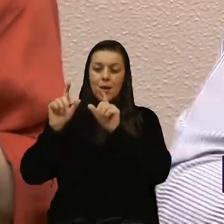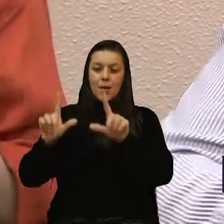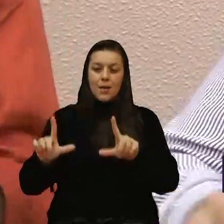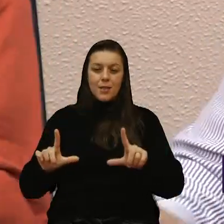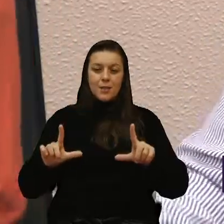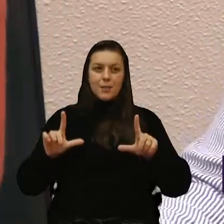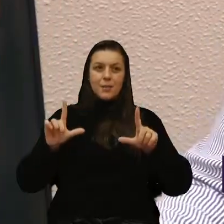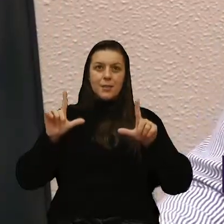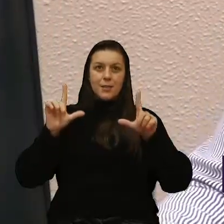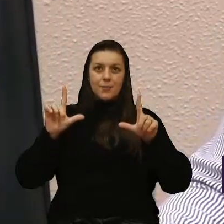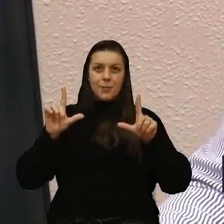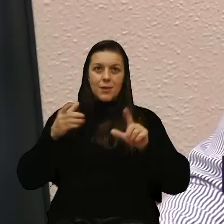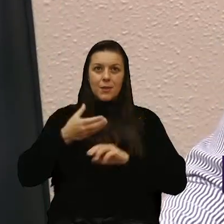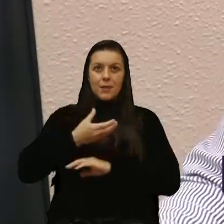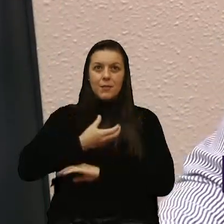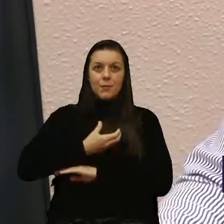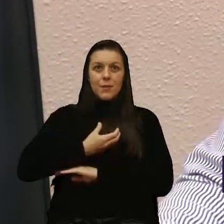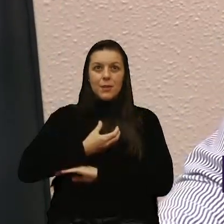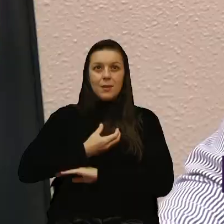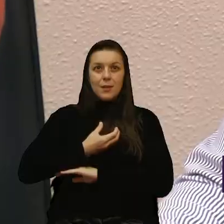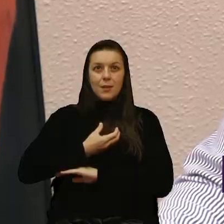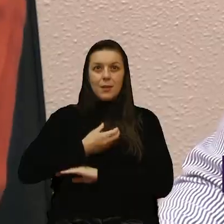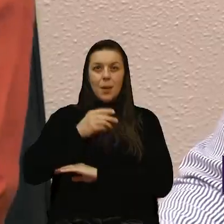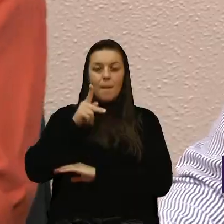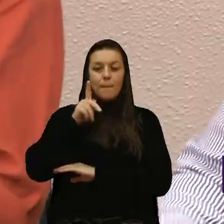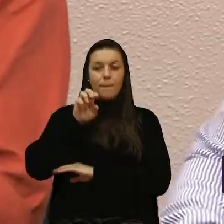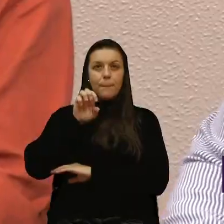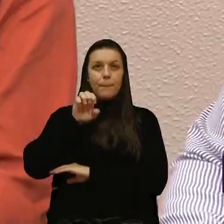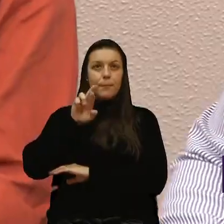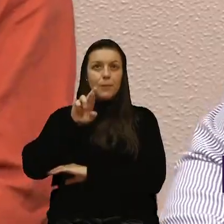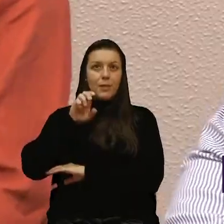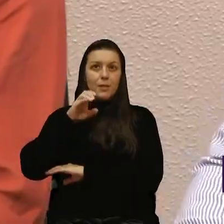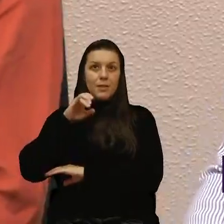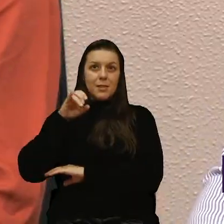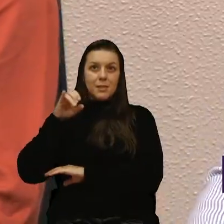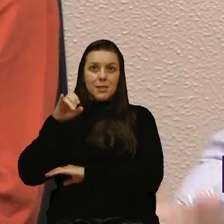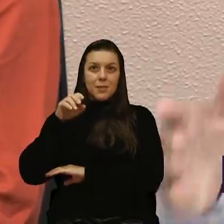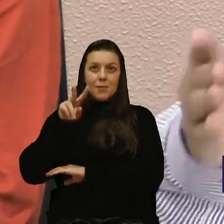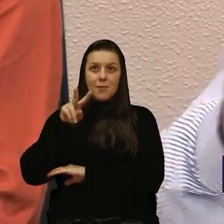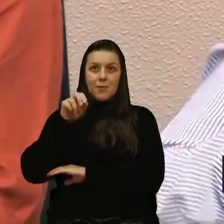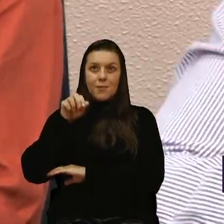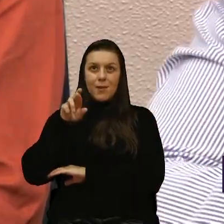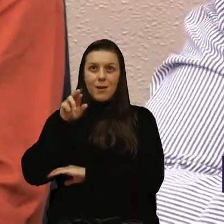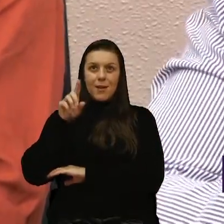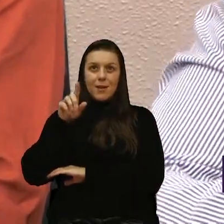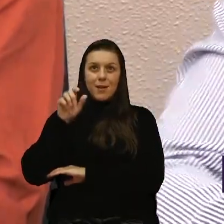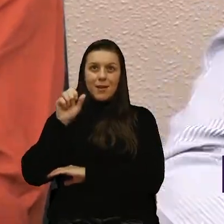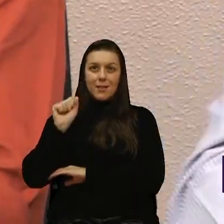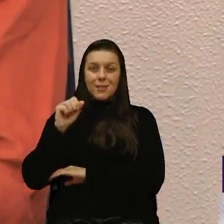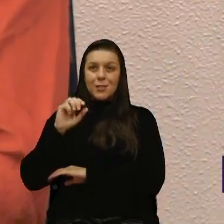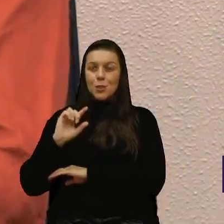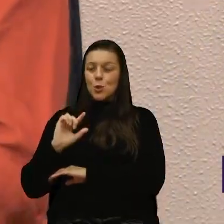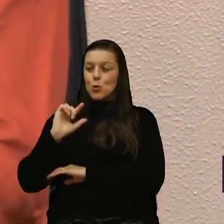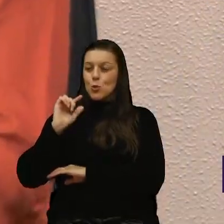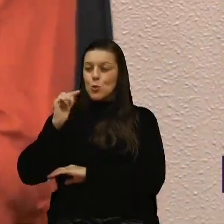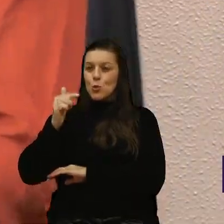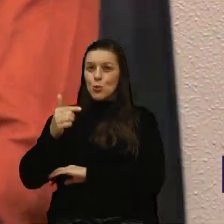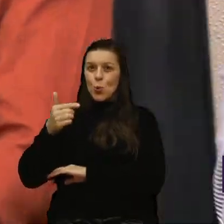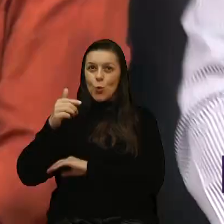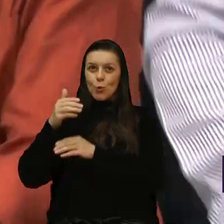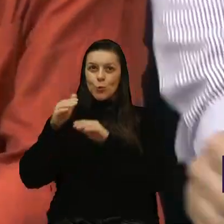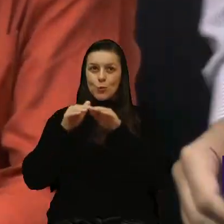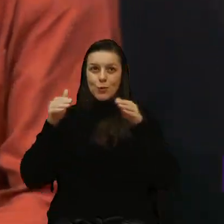a comenda medalha Percy Vargas de Abreu e Lima. E os demais integrantes da mesa também, por